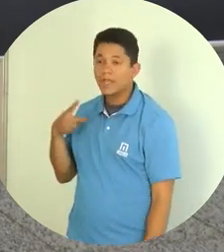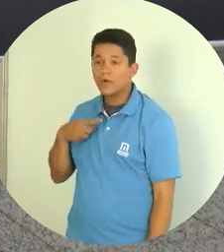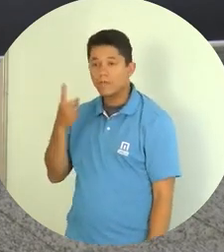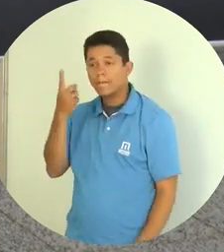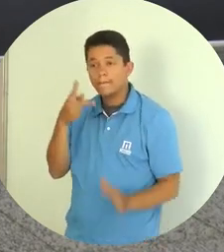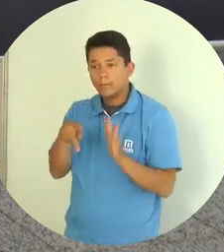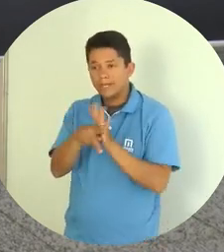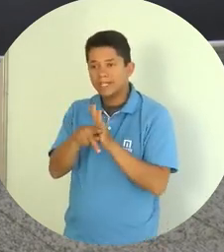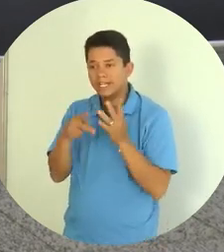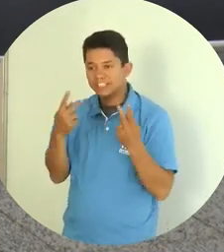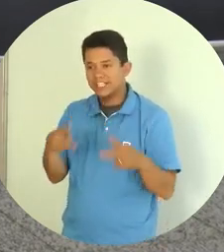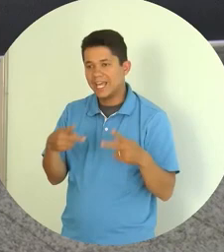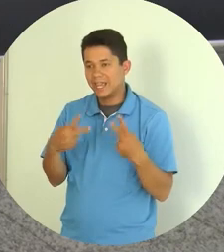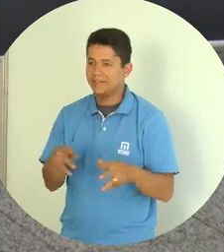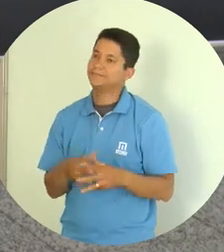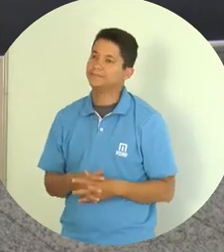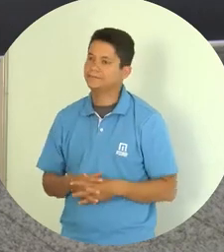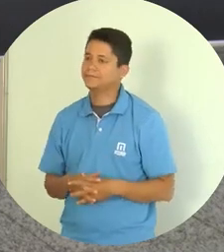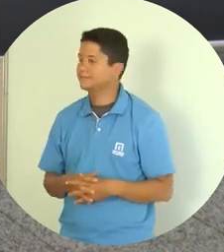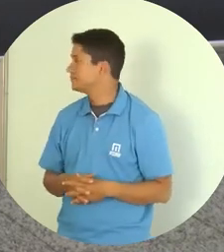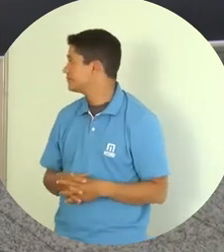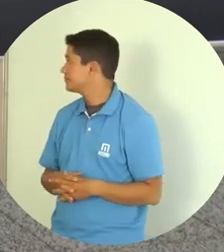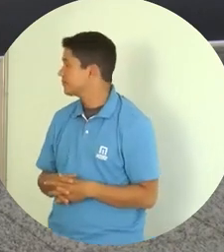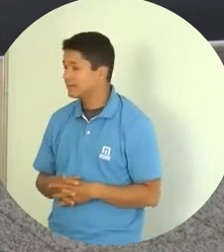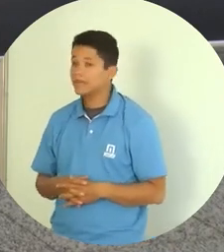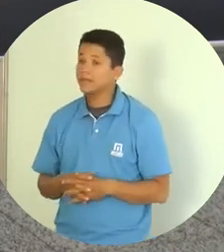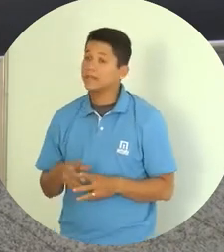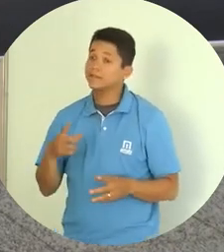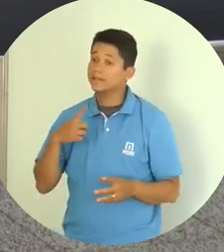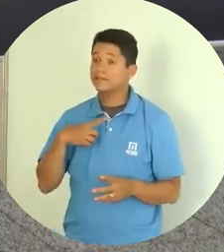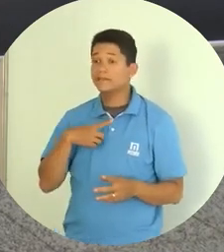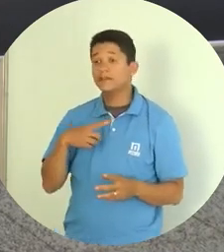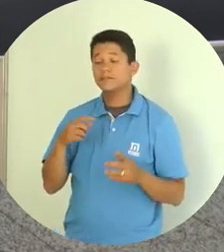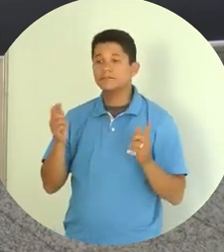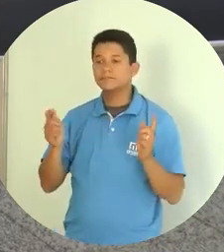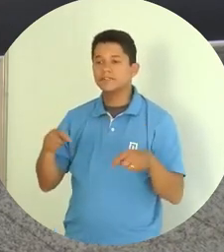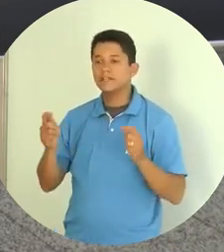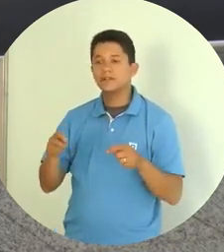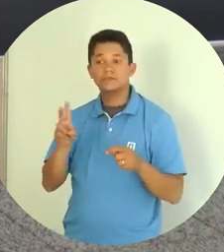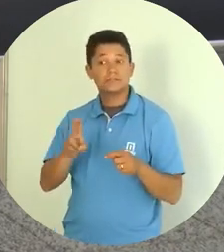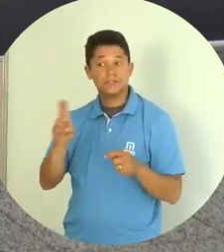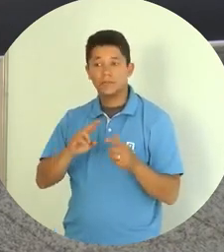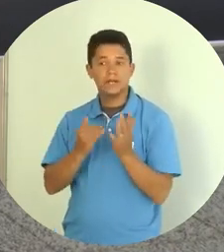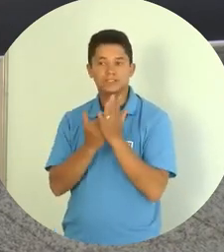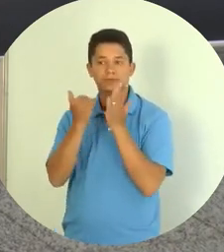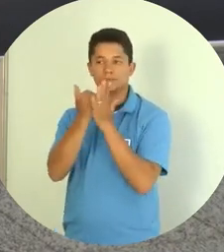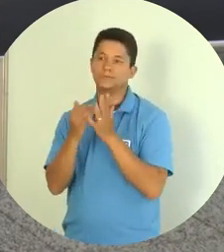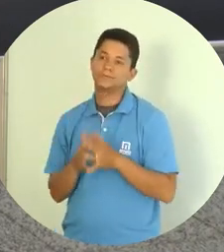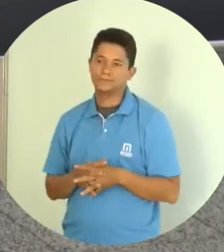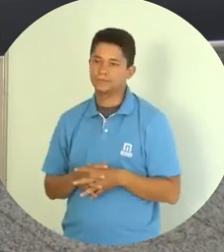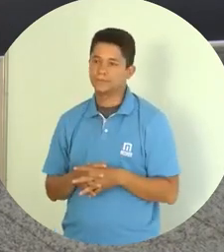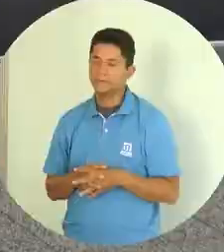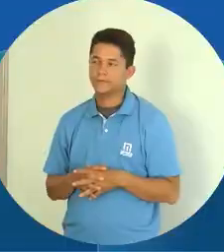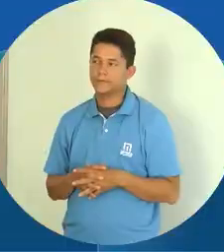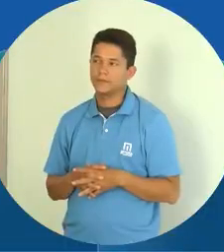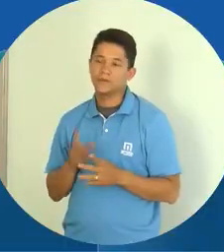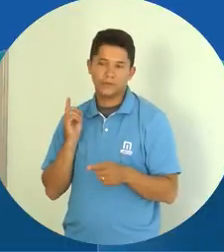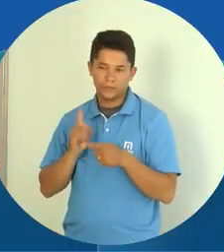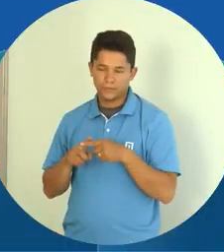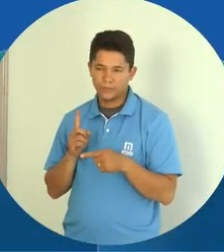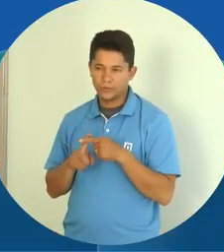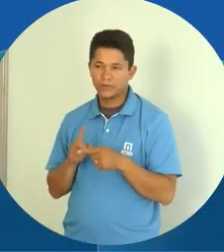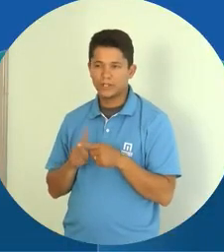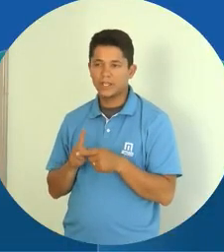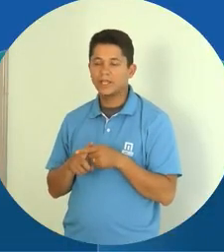propriedade dela interessante, que a gente sempre tem que tendo possibilidade de usar ao máximo, porque isso se traduz